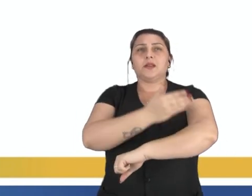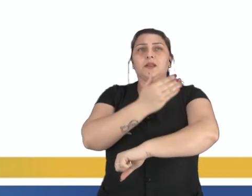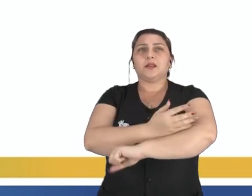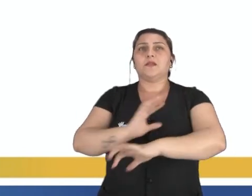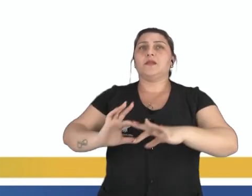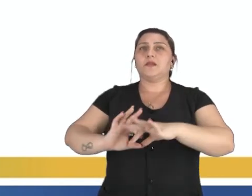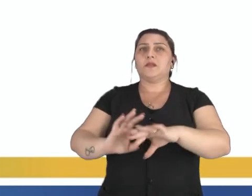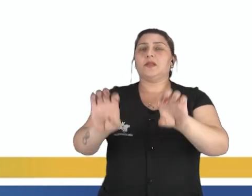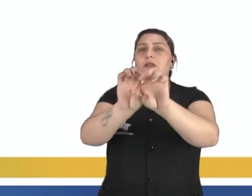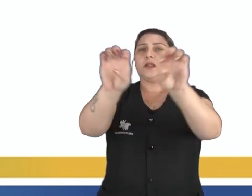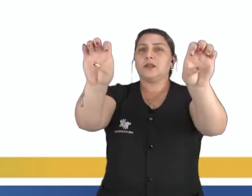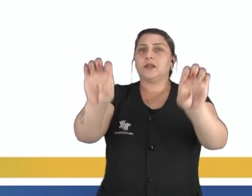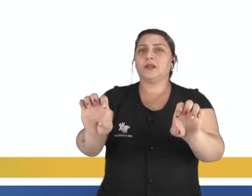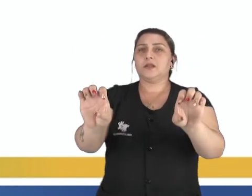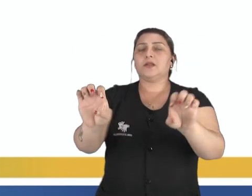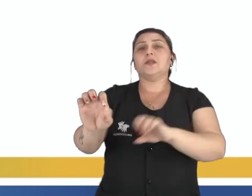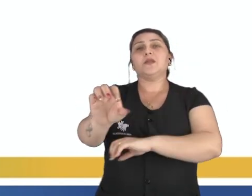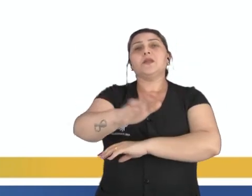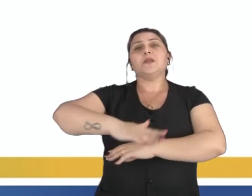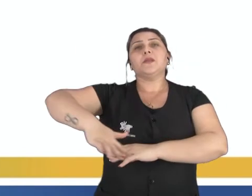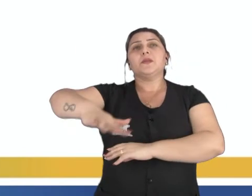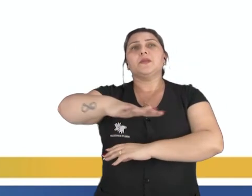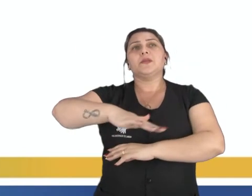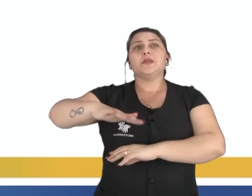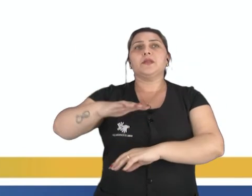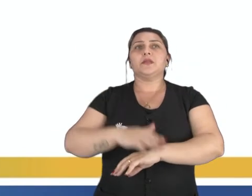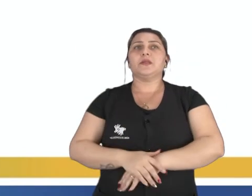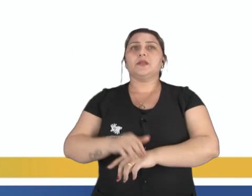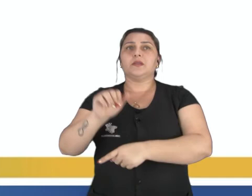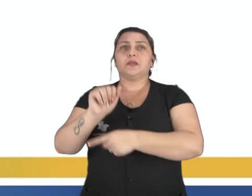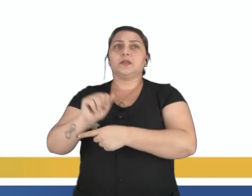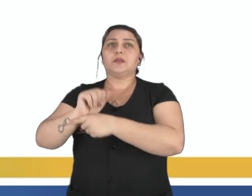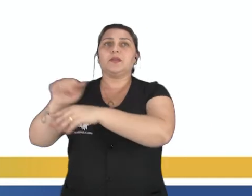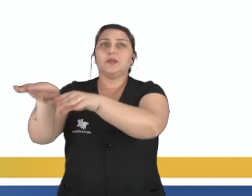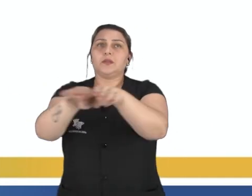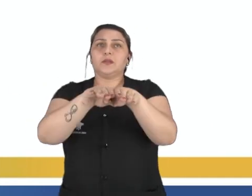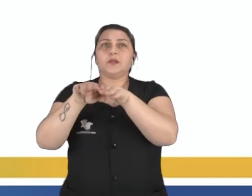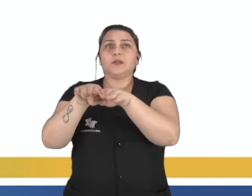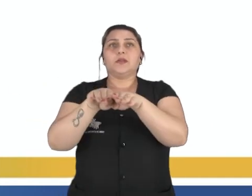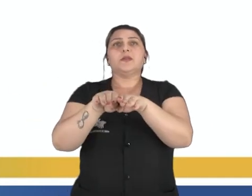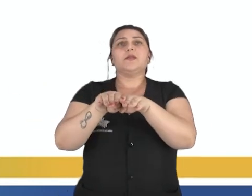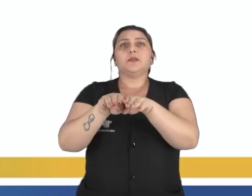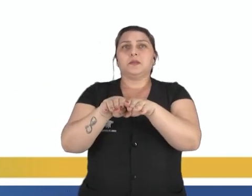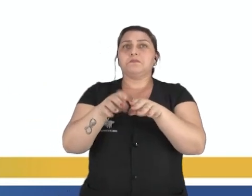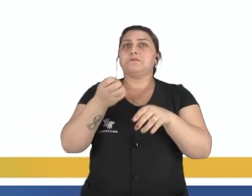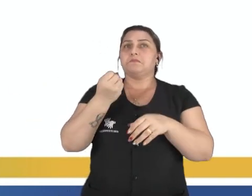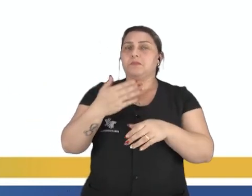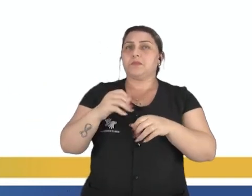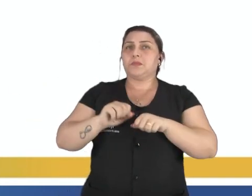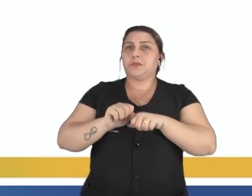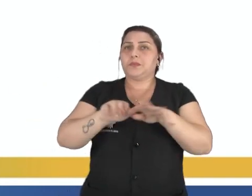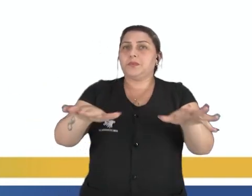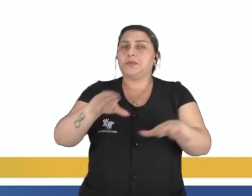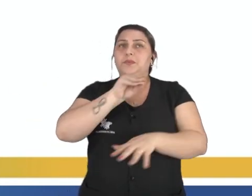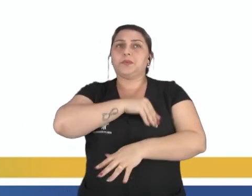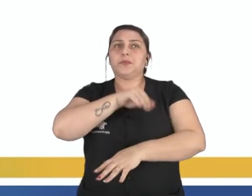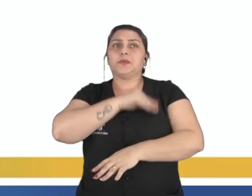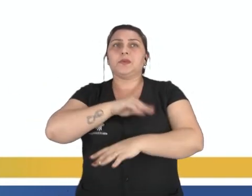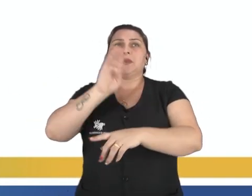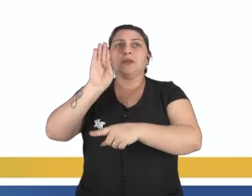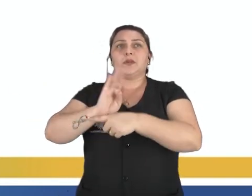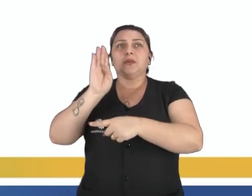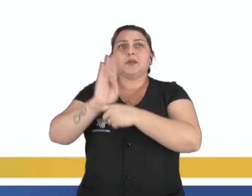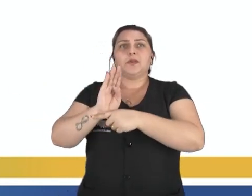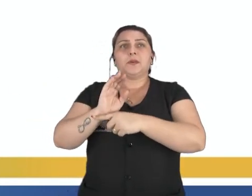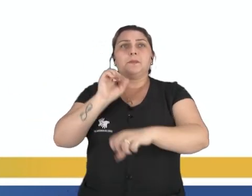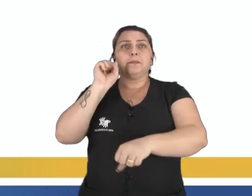essa prática estava vinculada a uma estrutura social: A. Igualitária, com um nível satisfatório de distribuição de